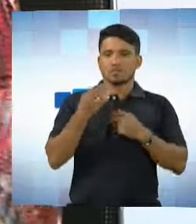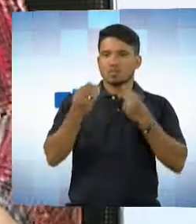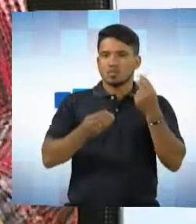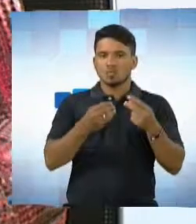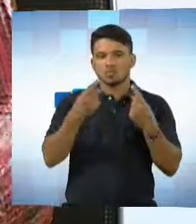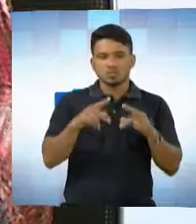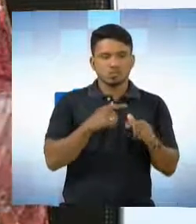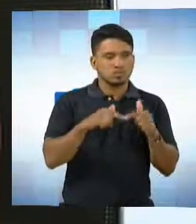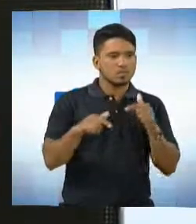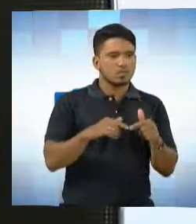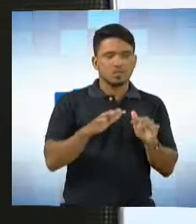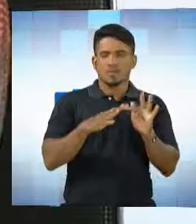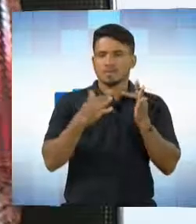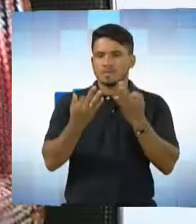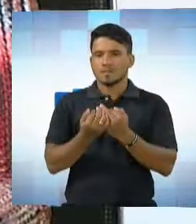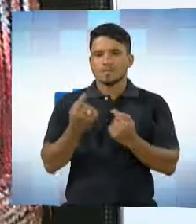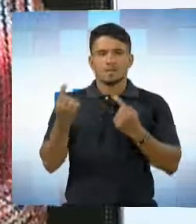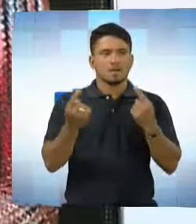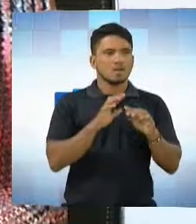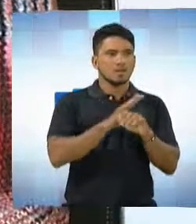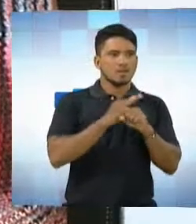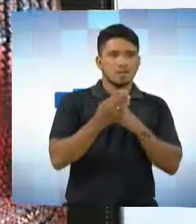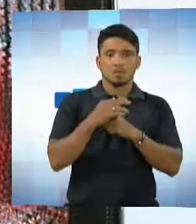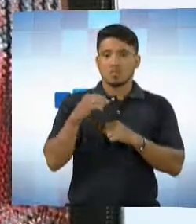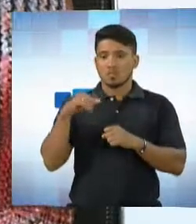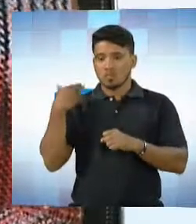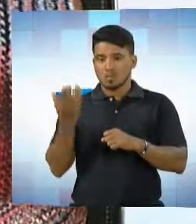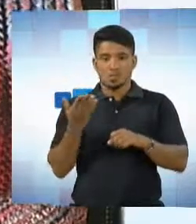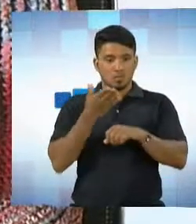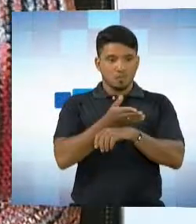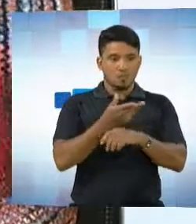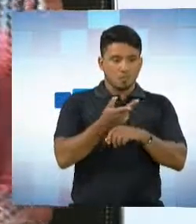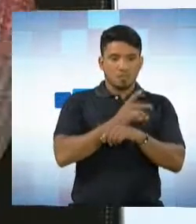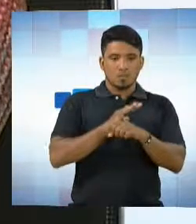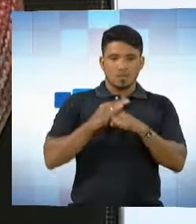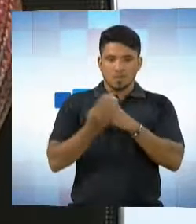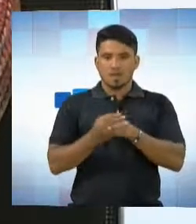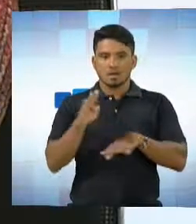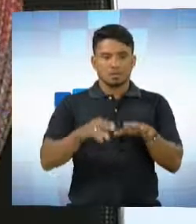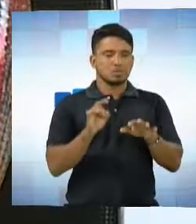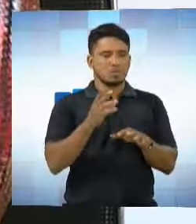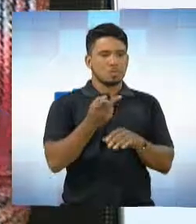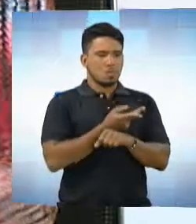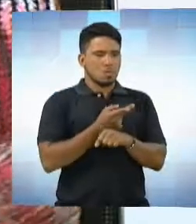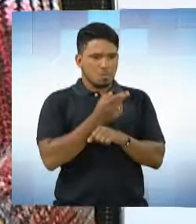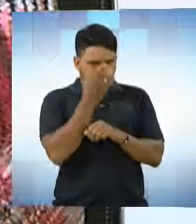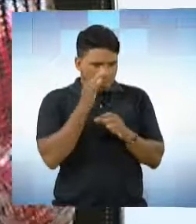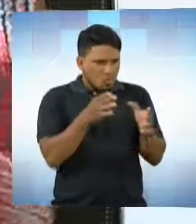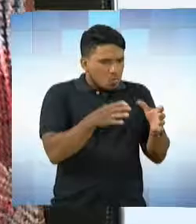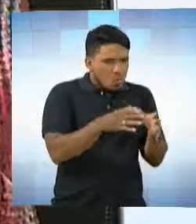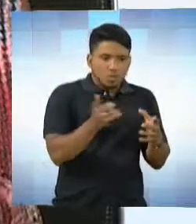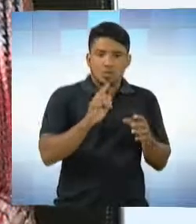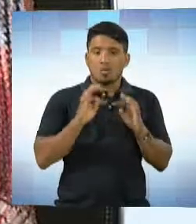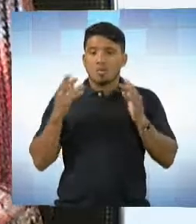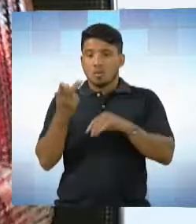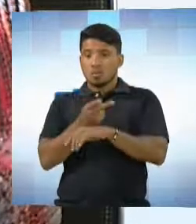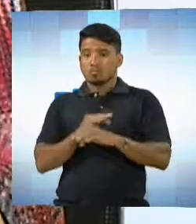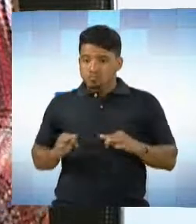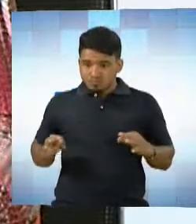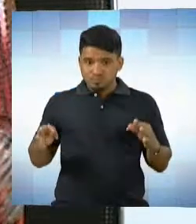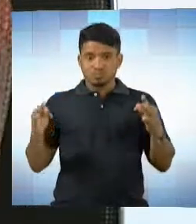várias... das famílias de cada bairro, porque quando eu procuro um bairro, eu não procuro, às vezes, só as pessoas assim, em separado, eu procuro,